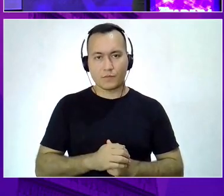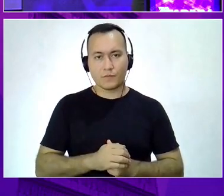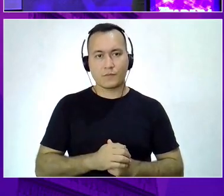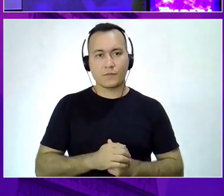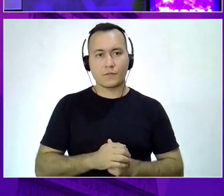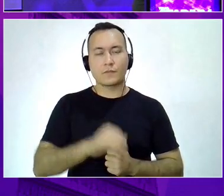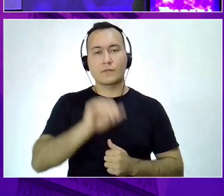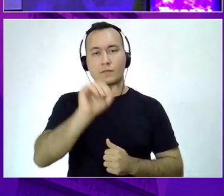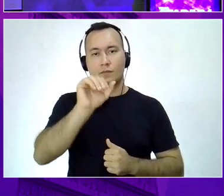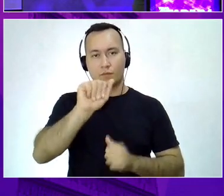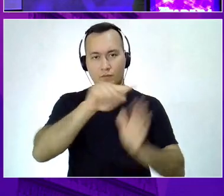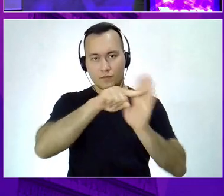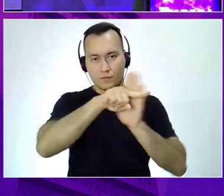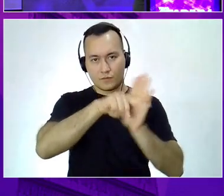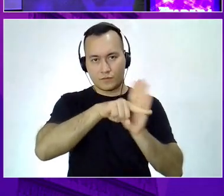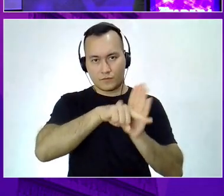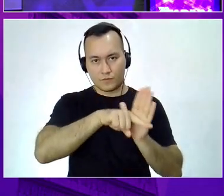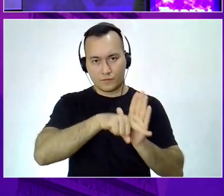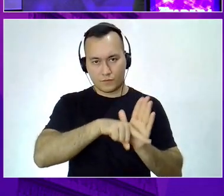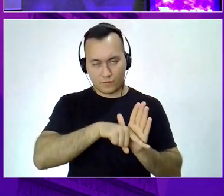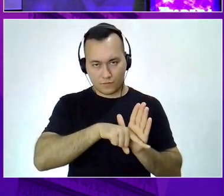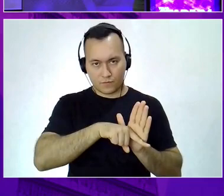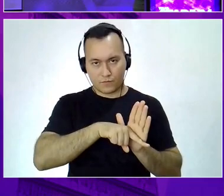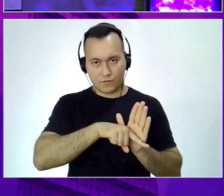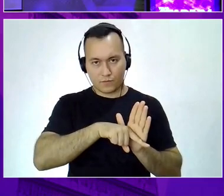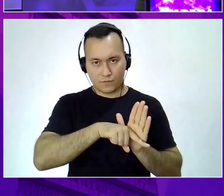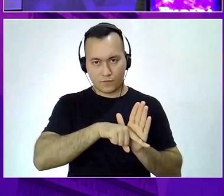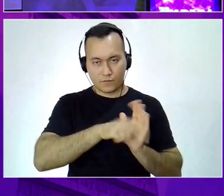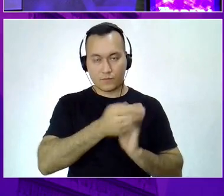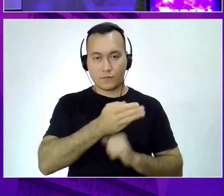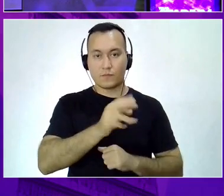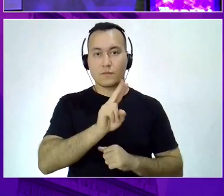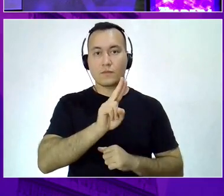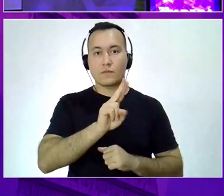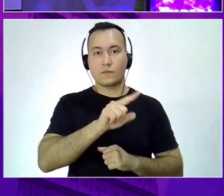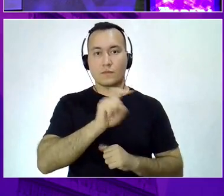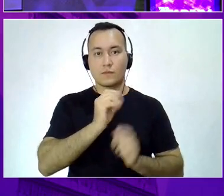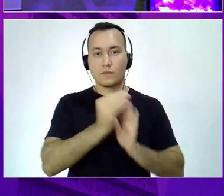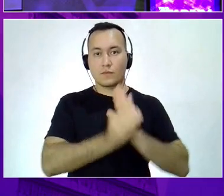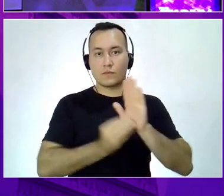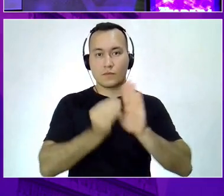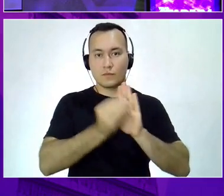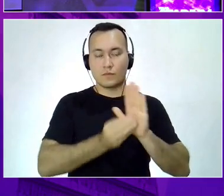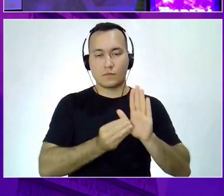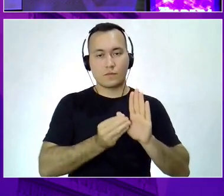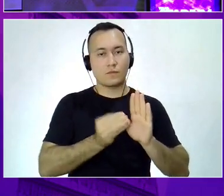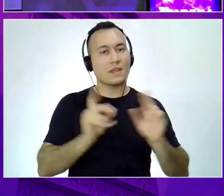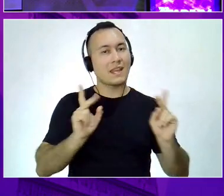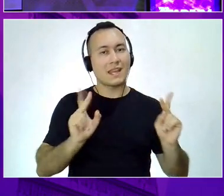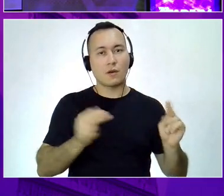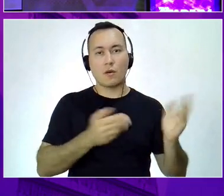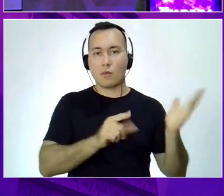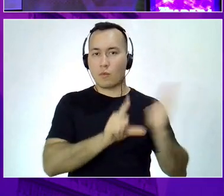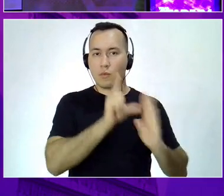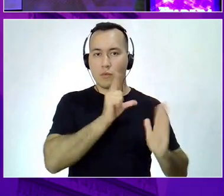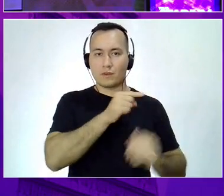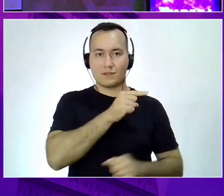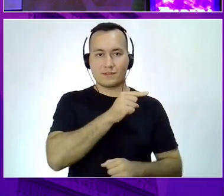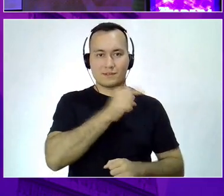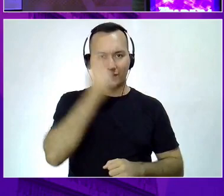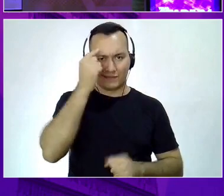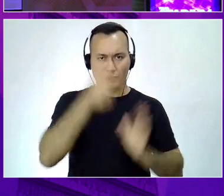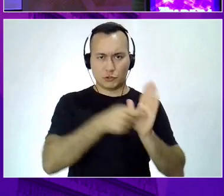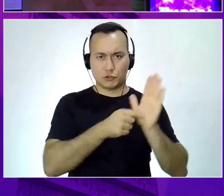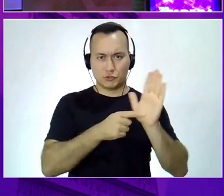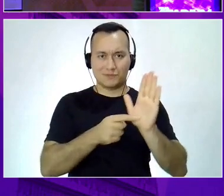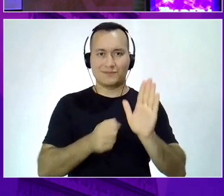Tem essa ferramenta também de auditoria mobile, que é o X. Mesmo princípio do scanner, e ele gera um relatóriozinho para você no final.